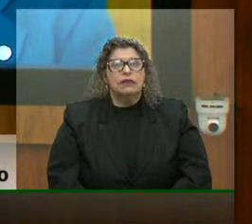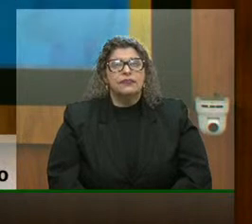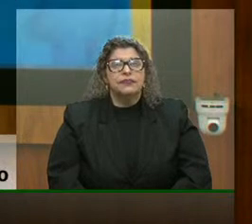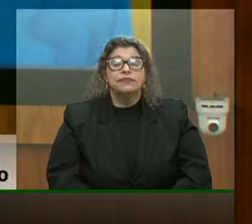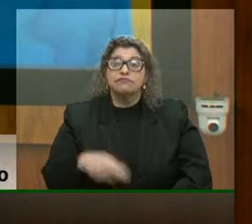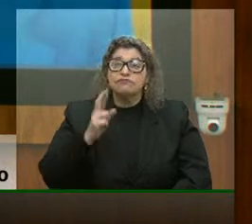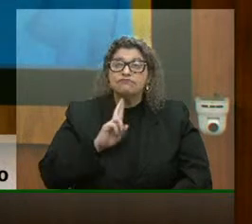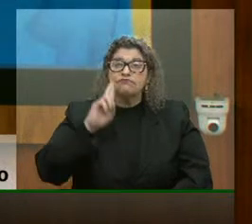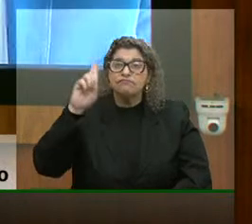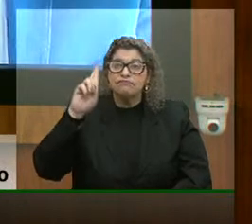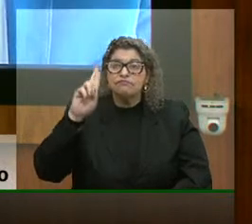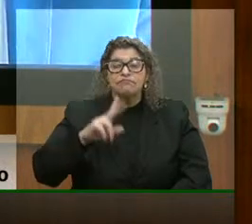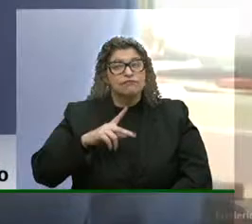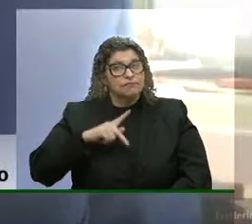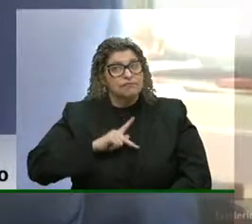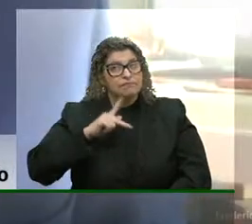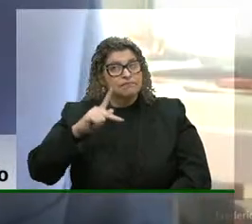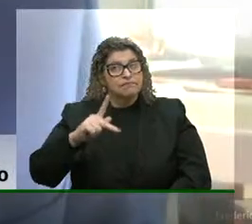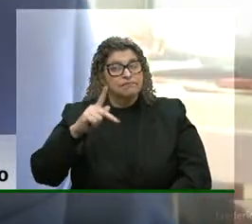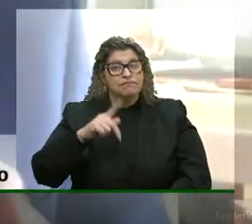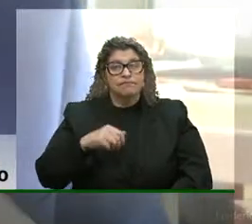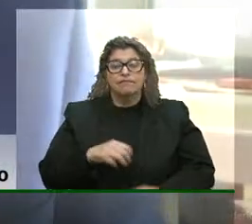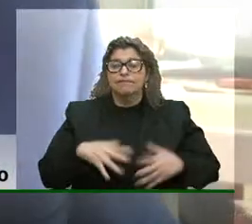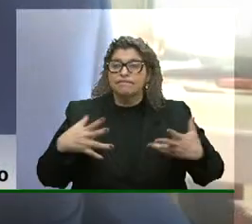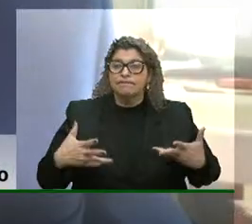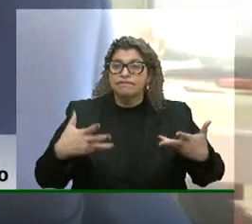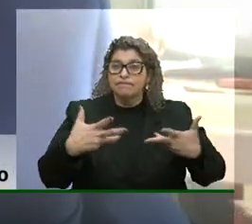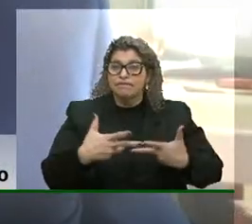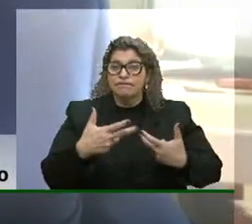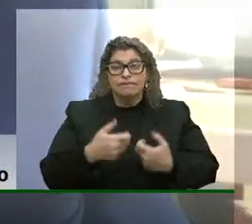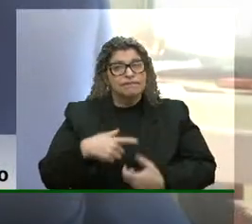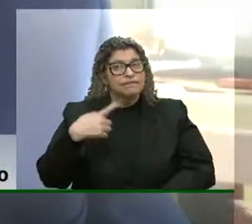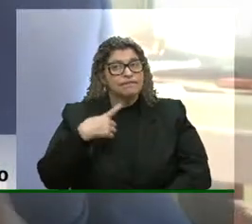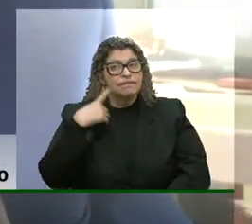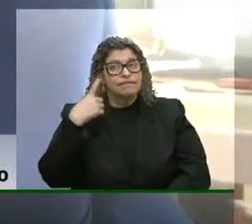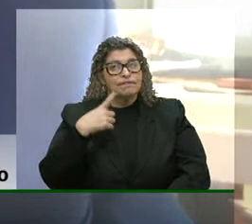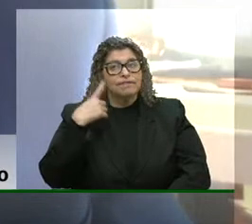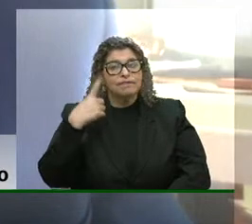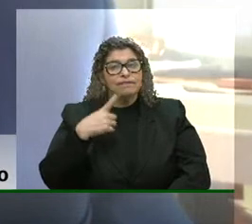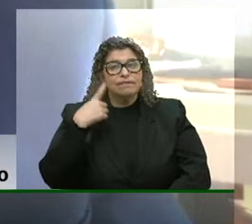Senhor presidente, senhores parlamentares, eu venho